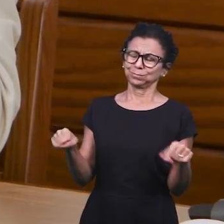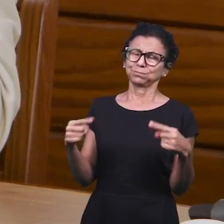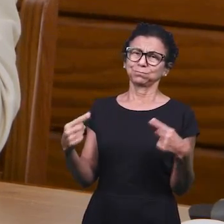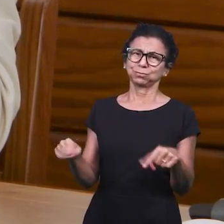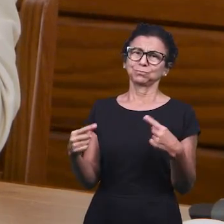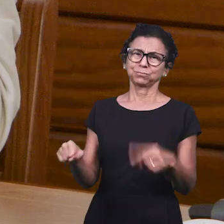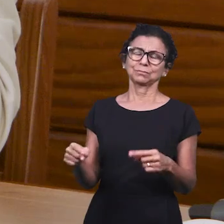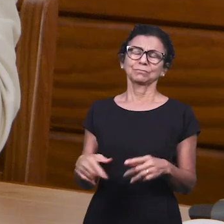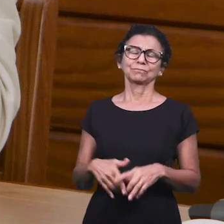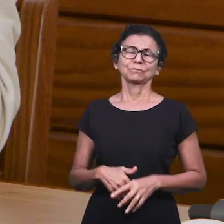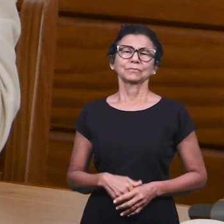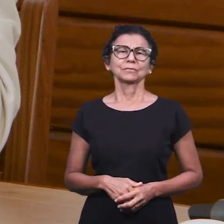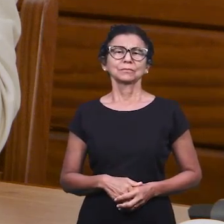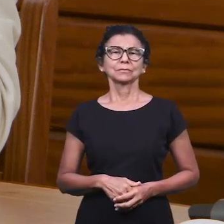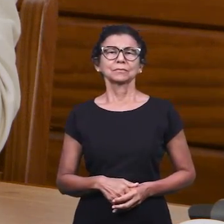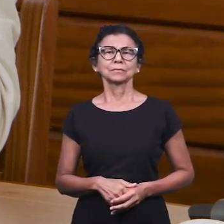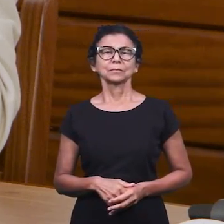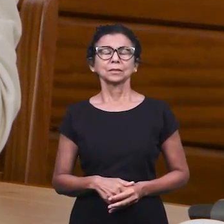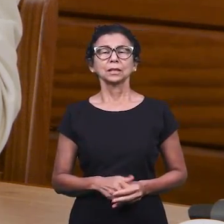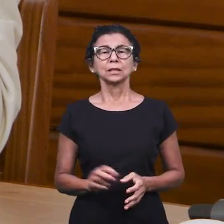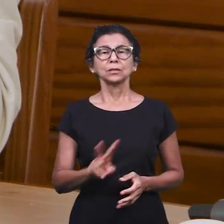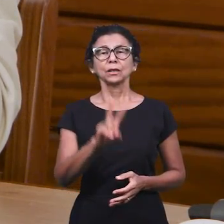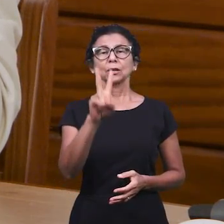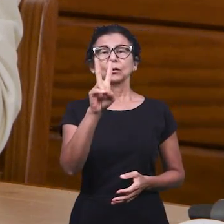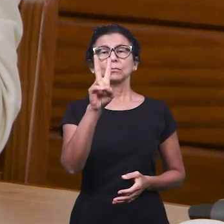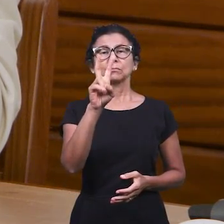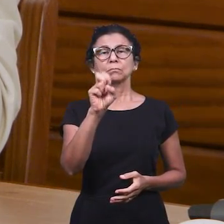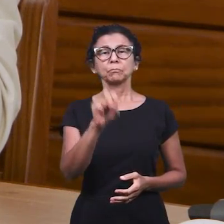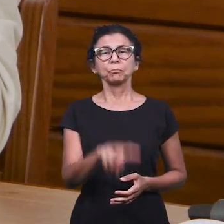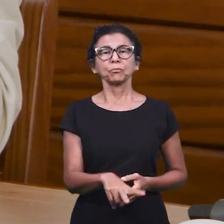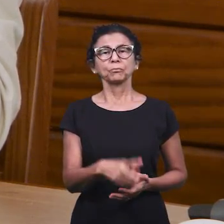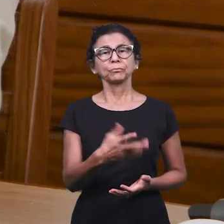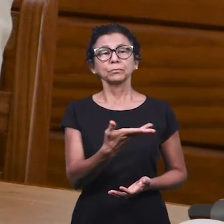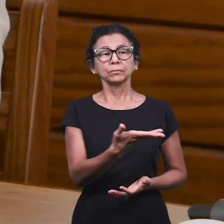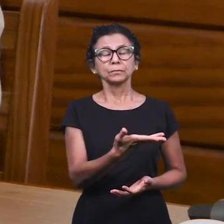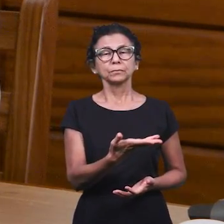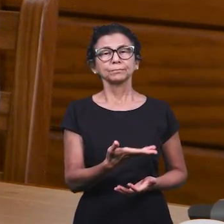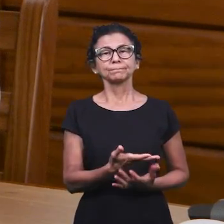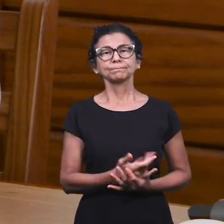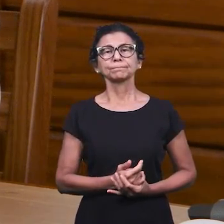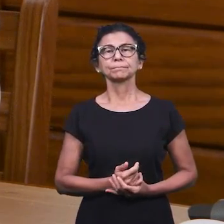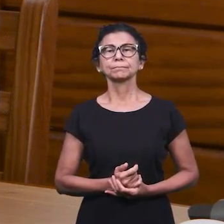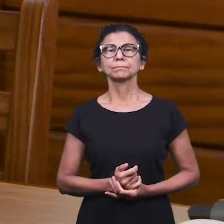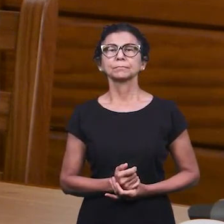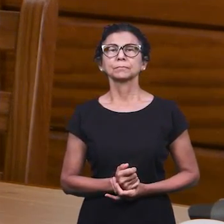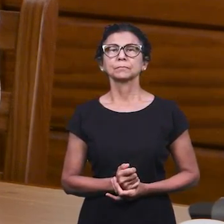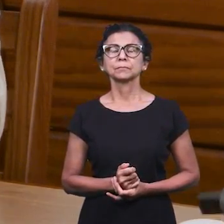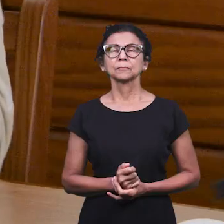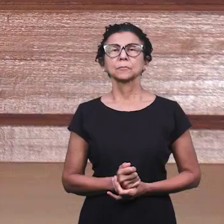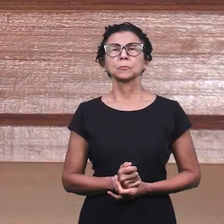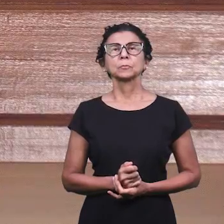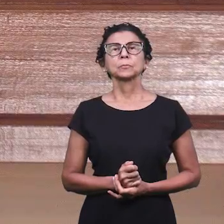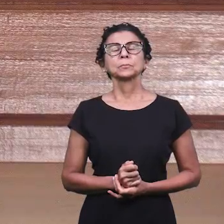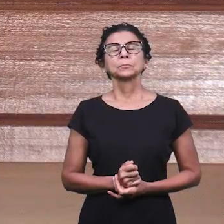assim, e é tão desvalorizada nos dias atuais, porque Deus que instituiu a família, né?